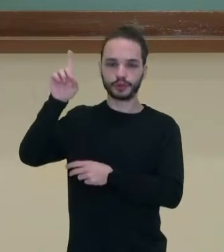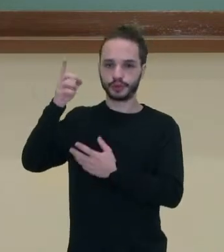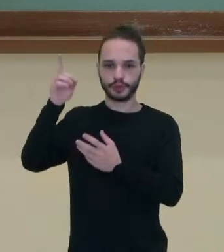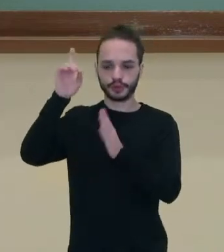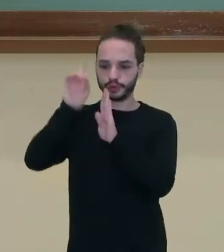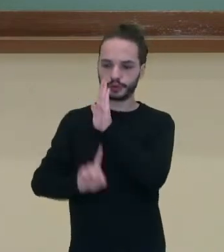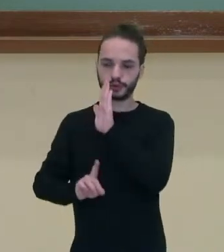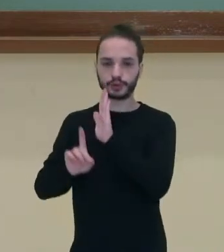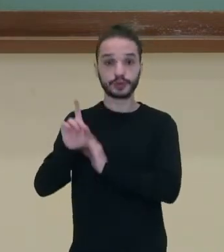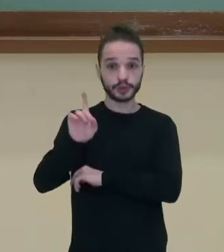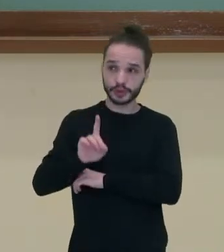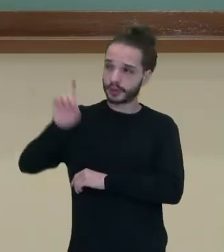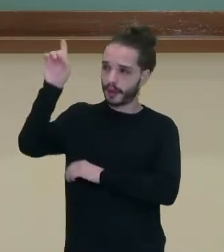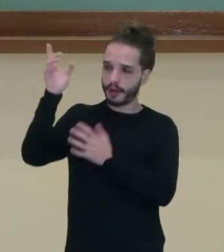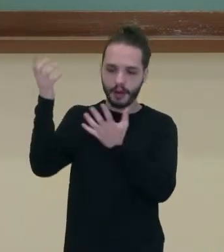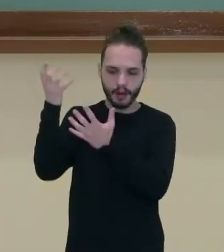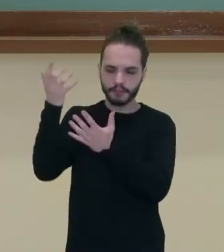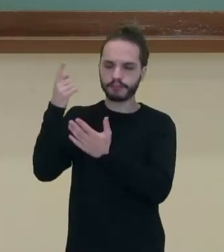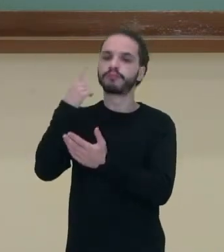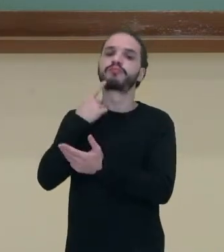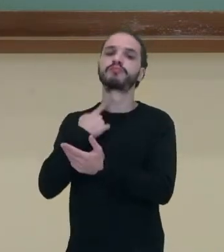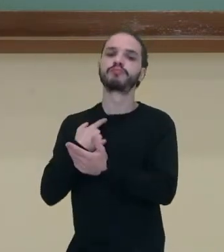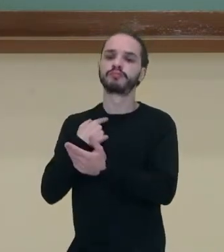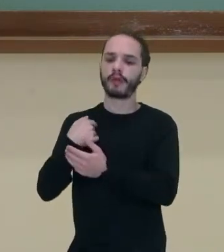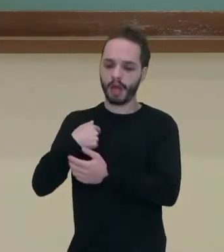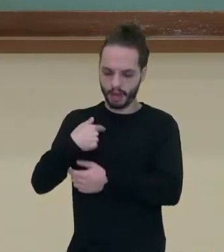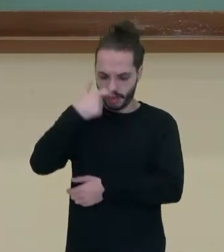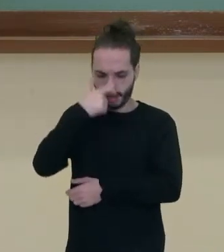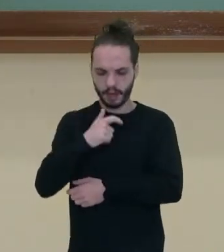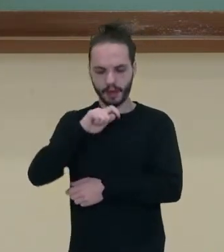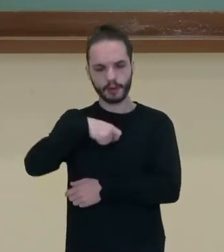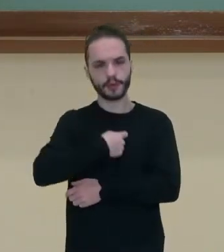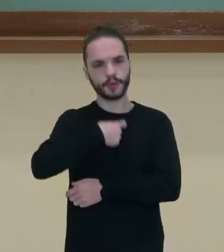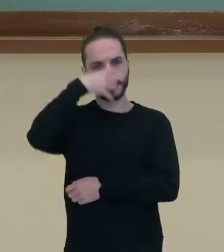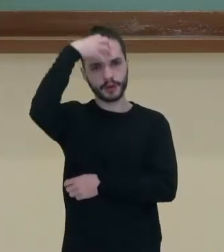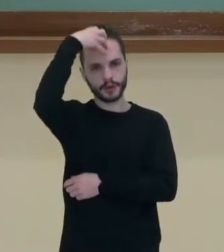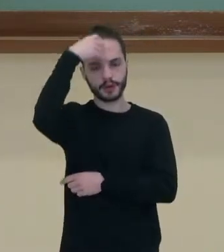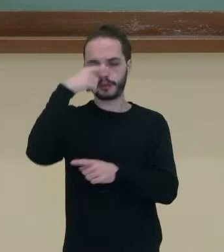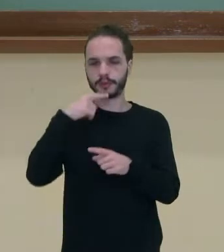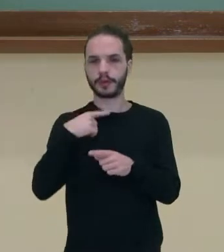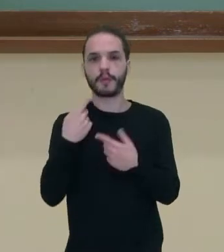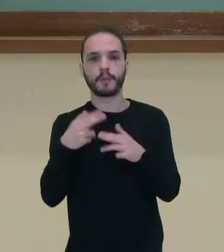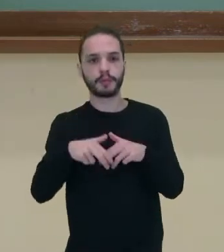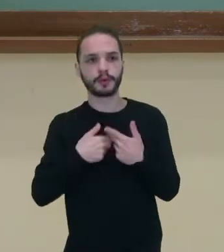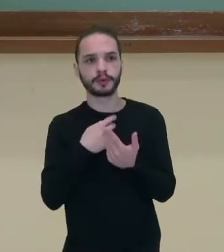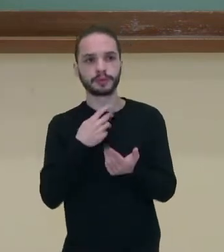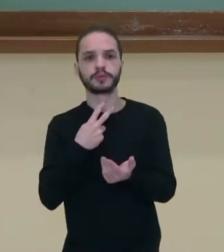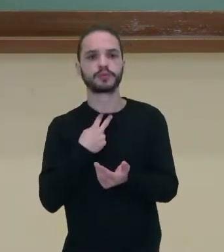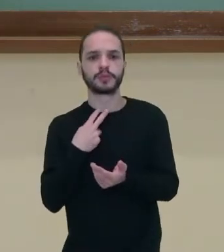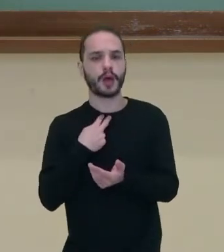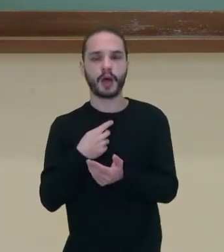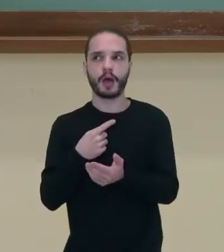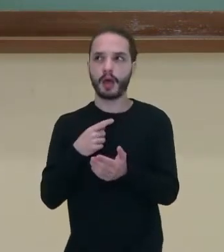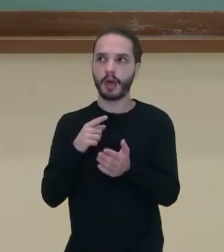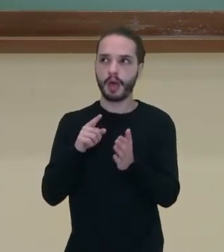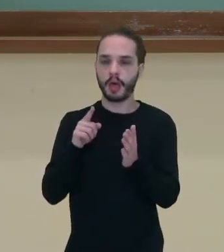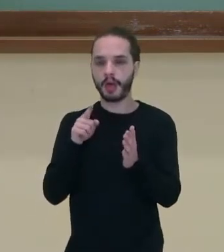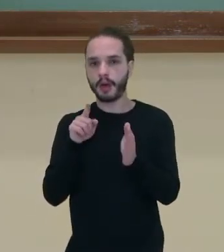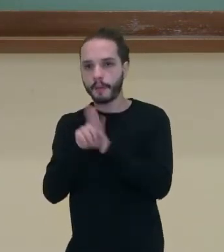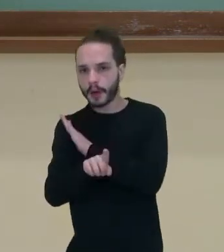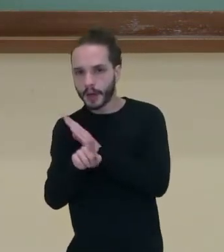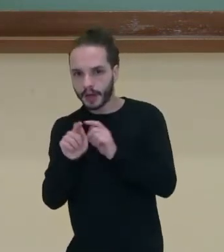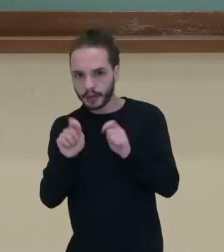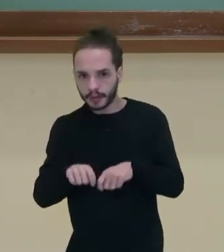assim. Deus quis que ele fosse rei, Então, é um poder inquestionável. Vocês estão vendo aqui? Numa sociedade religiosa, você fala